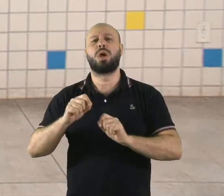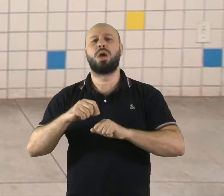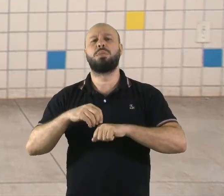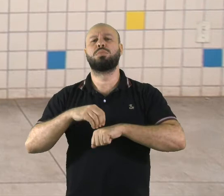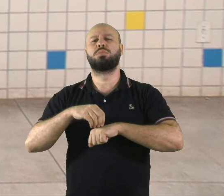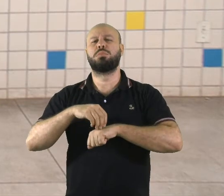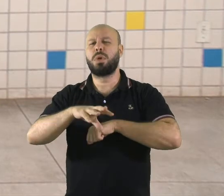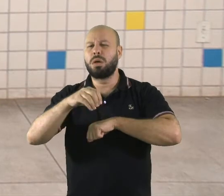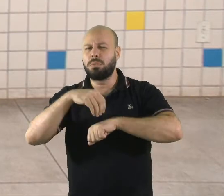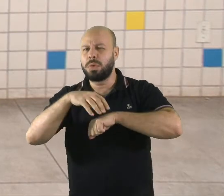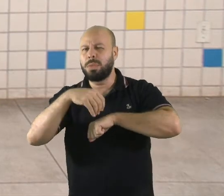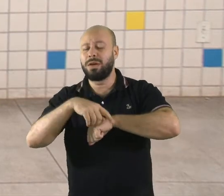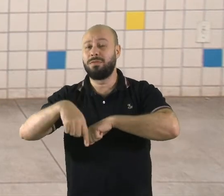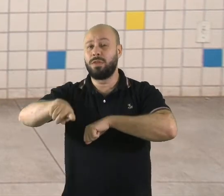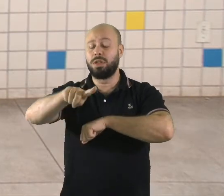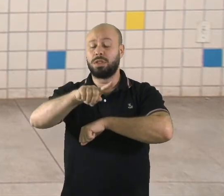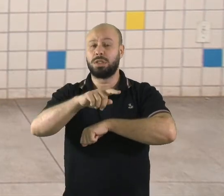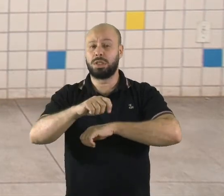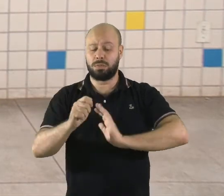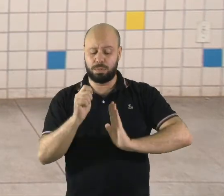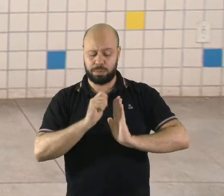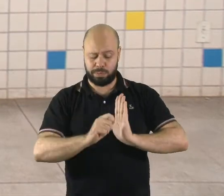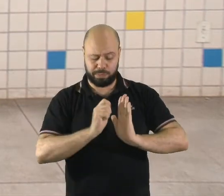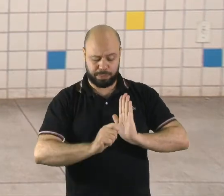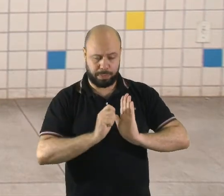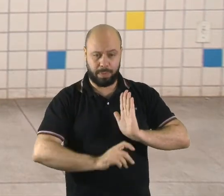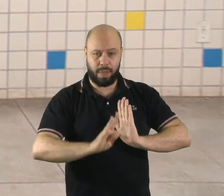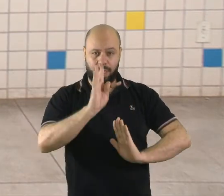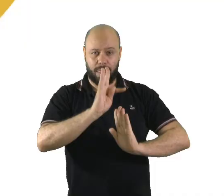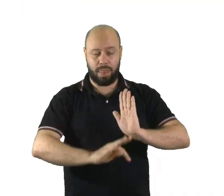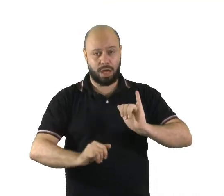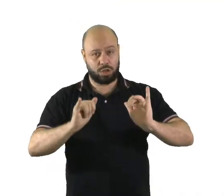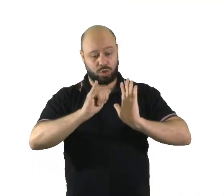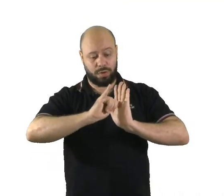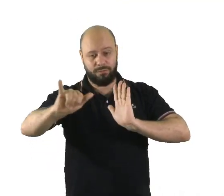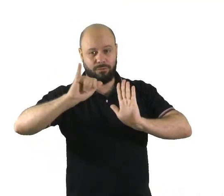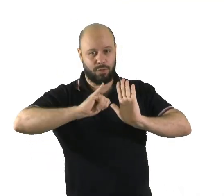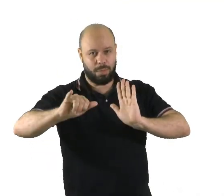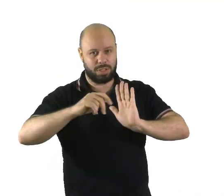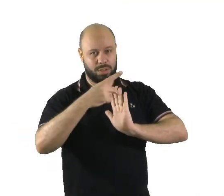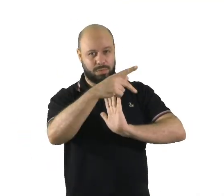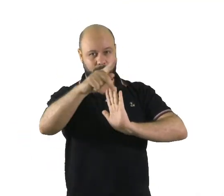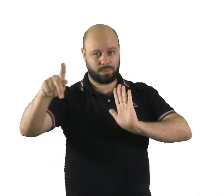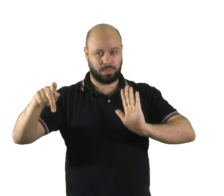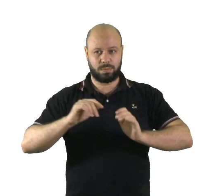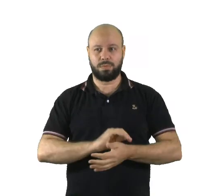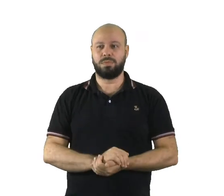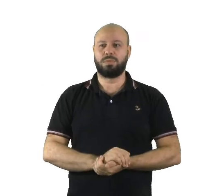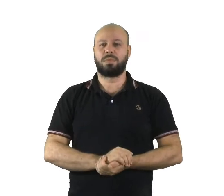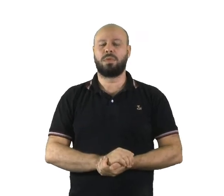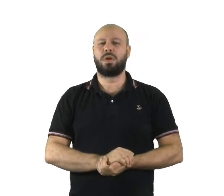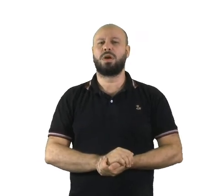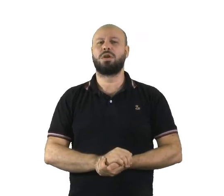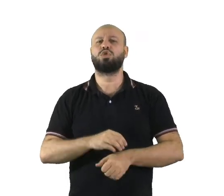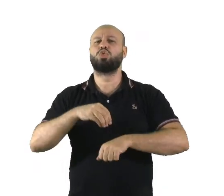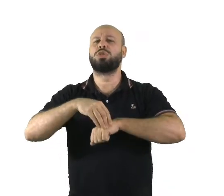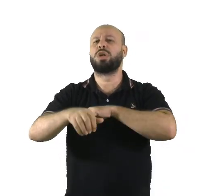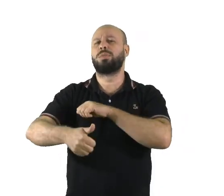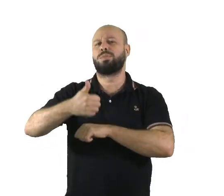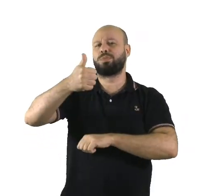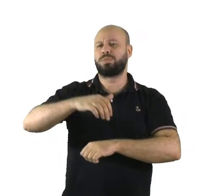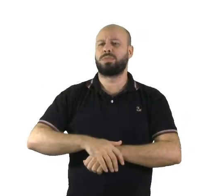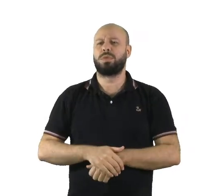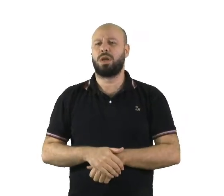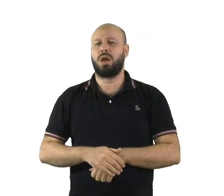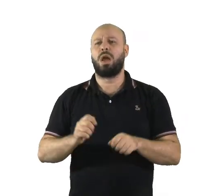para vocês produzirem o texto informativo de vocês. Primeira sugestão, você pode